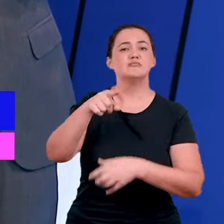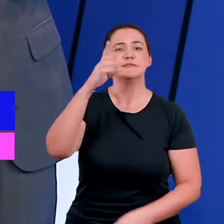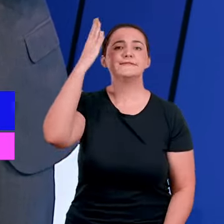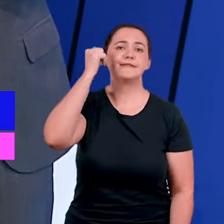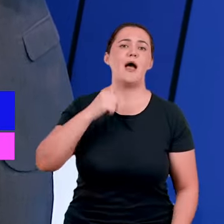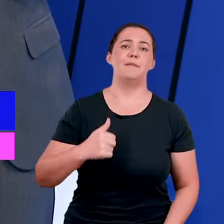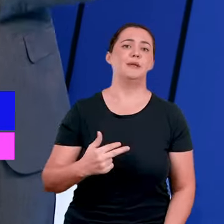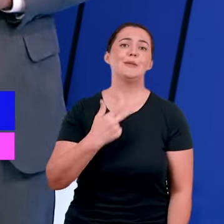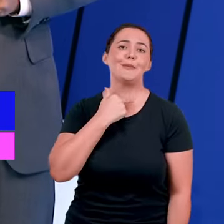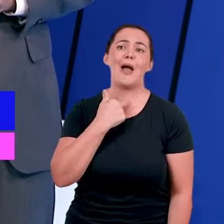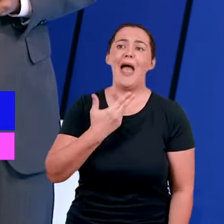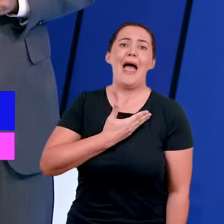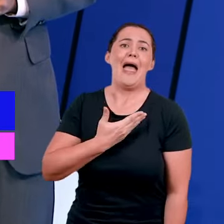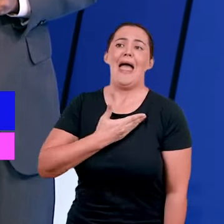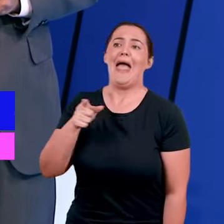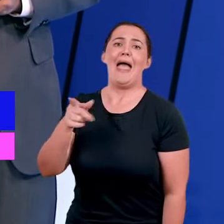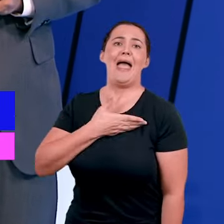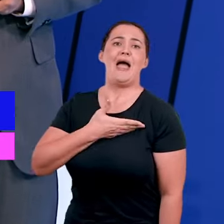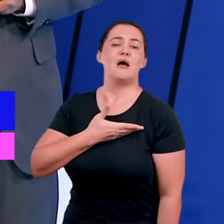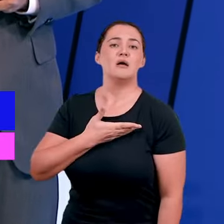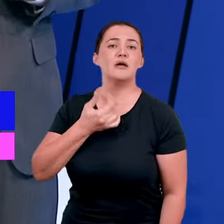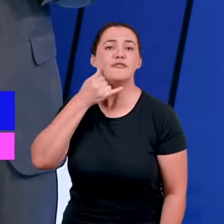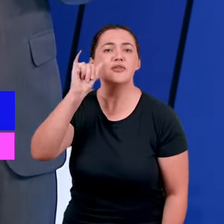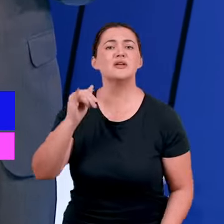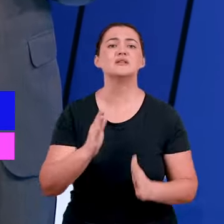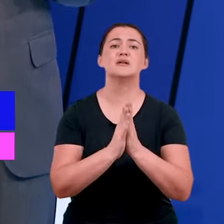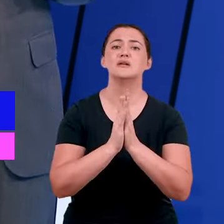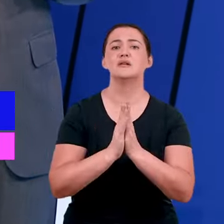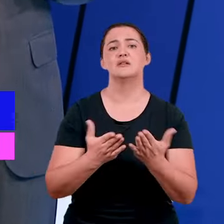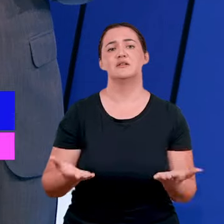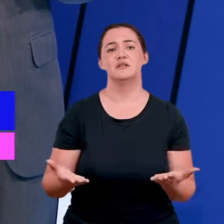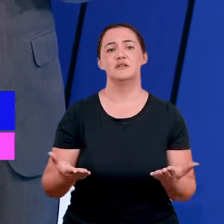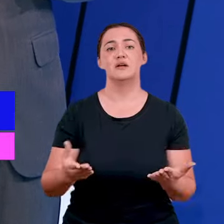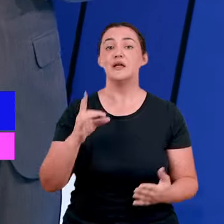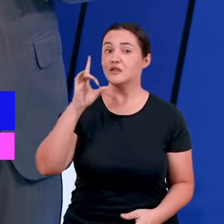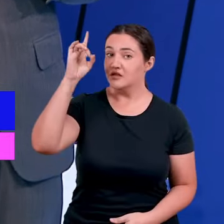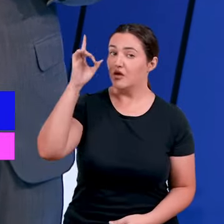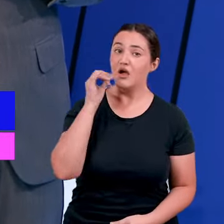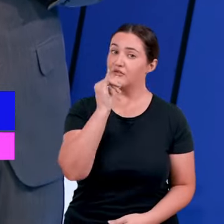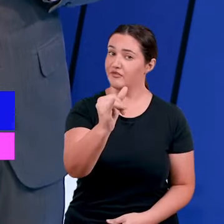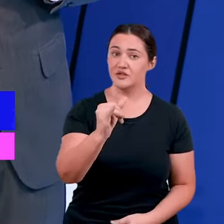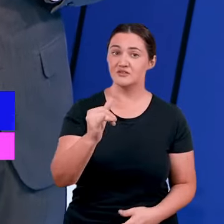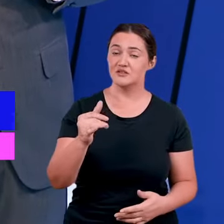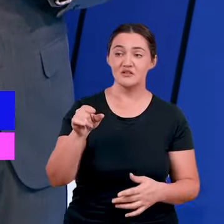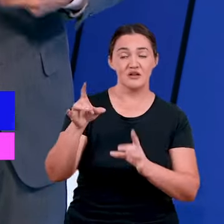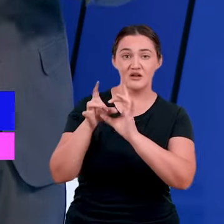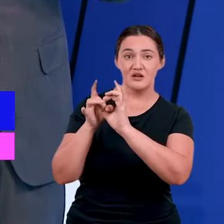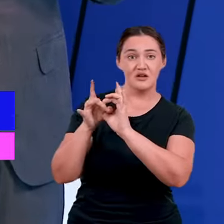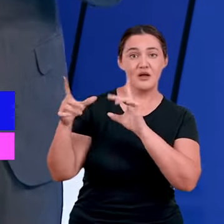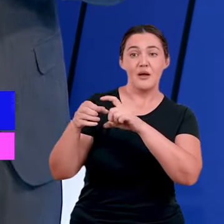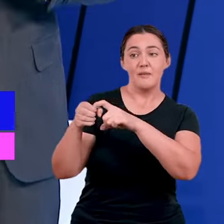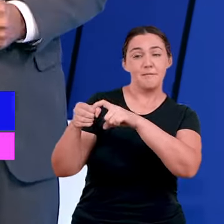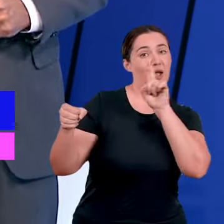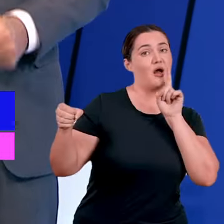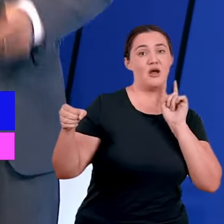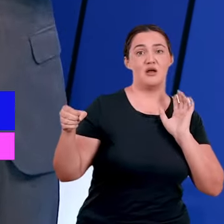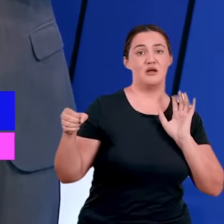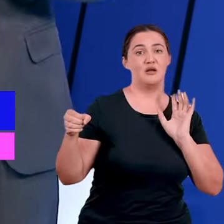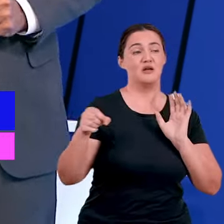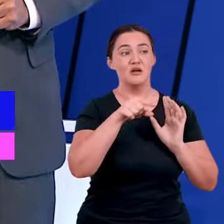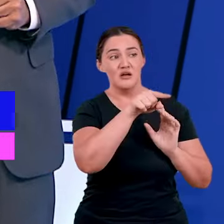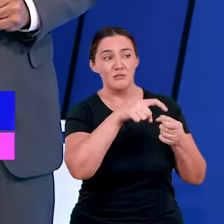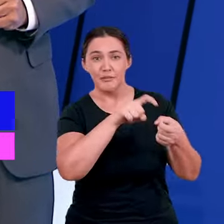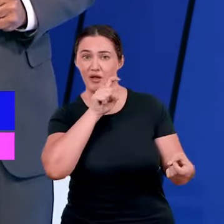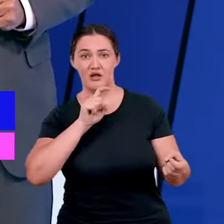que você sabia que não deveria. Sabe o que Deus está dizendo para você agora? Tem que deixar, tem que se afastar, tem